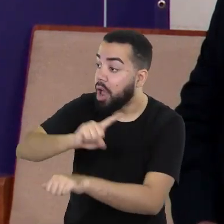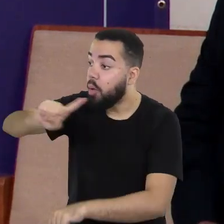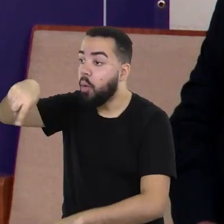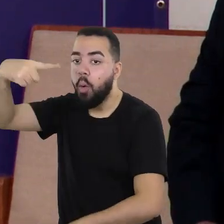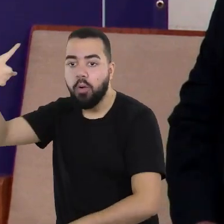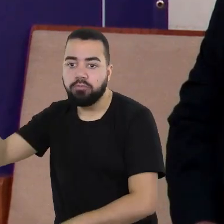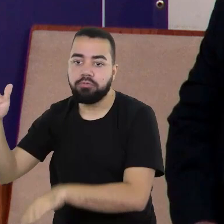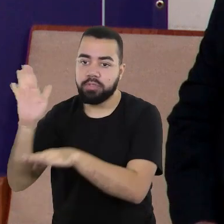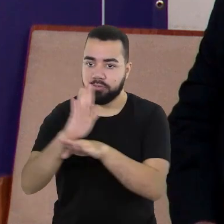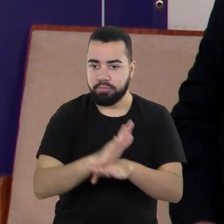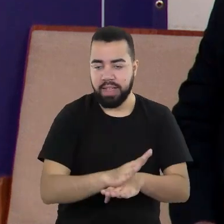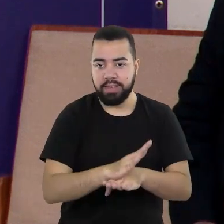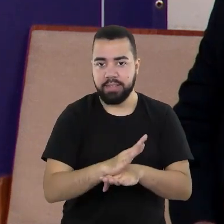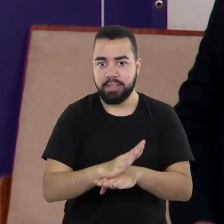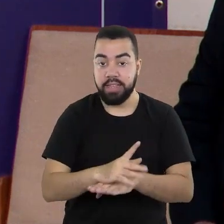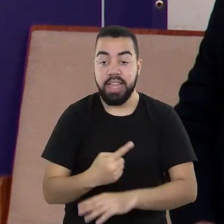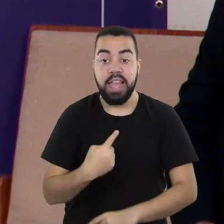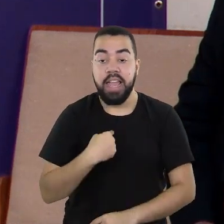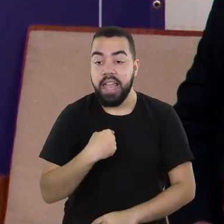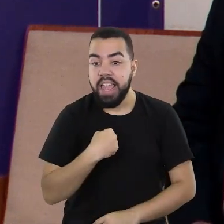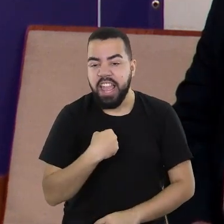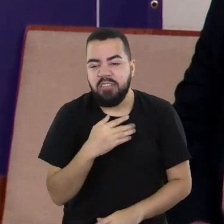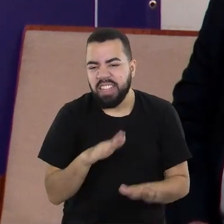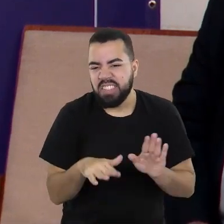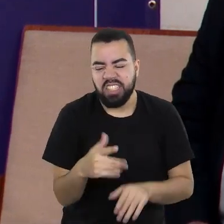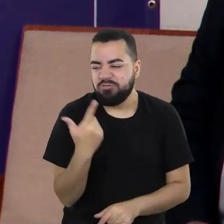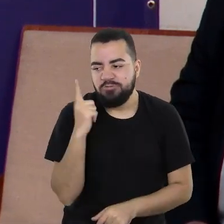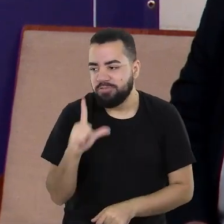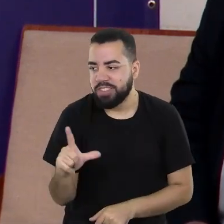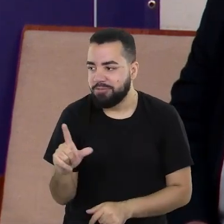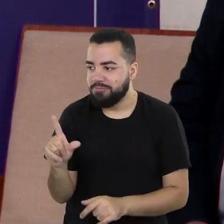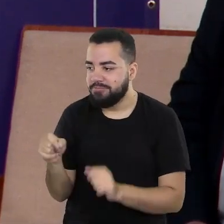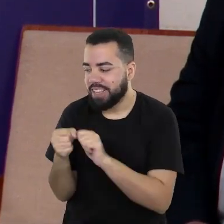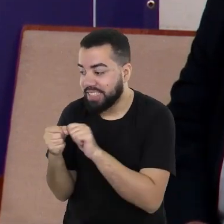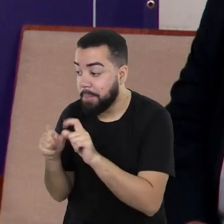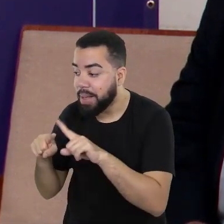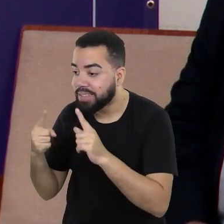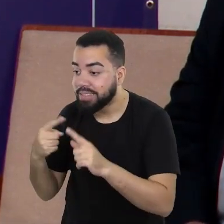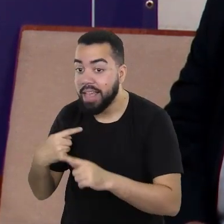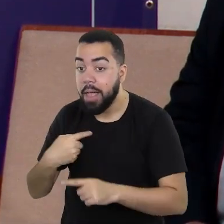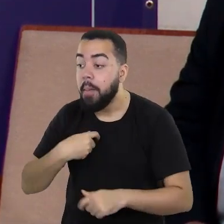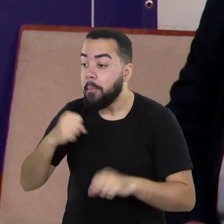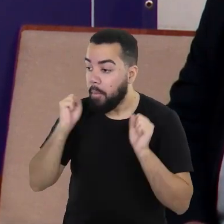Eu não posso fazer por você, mas eu posso pagar um custo para você fazer.